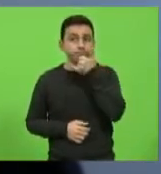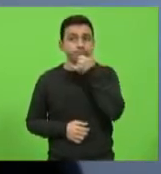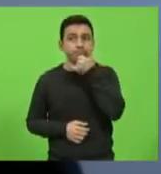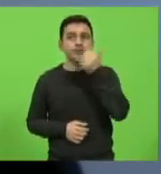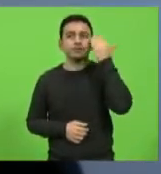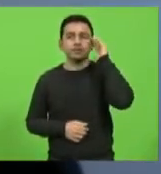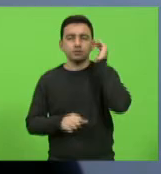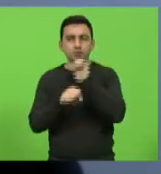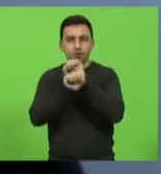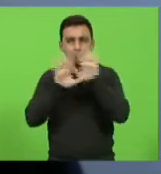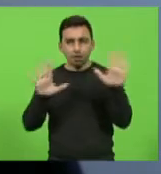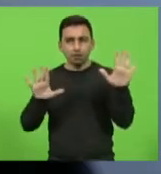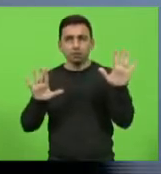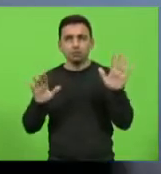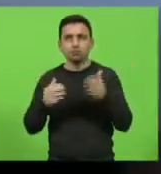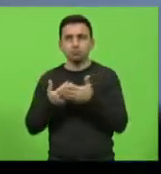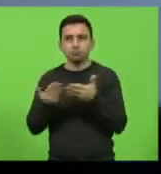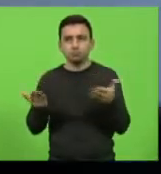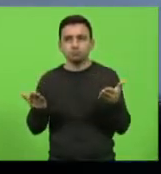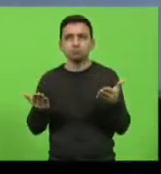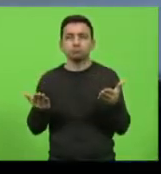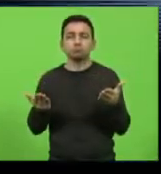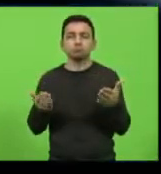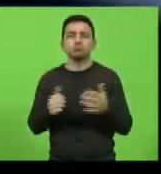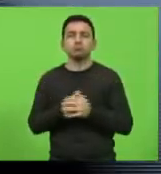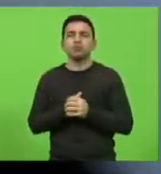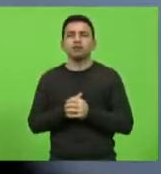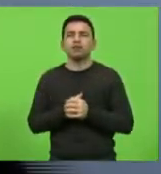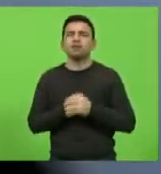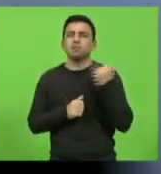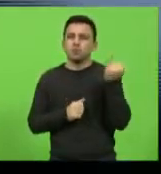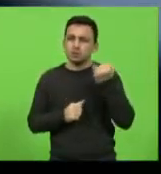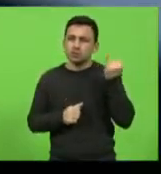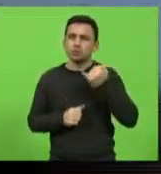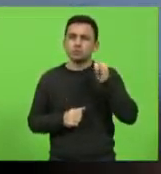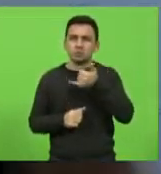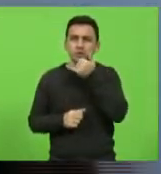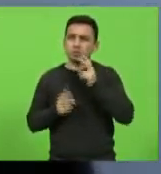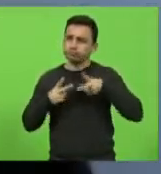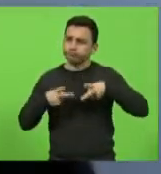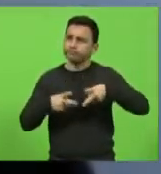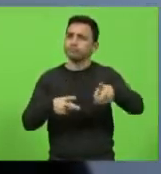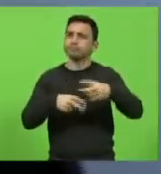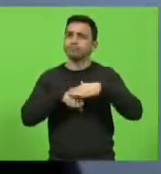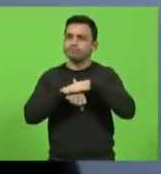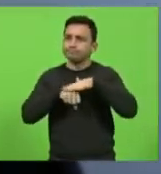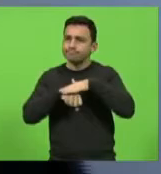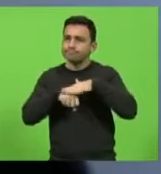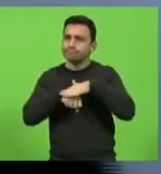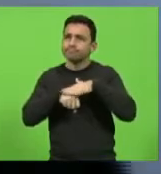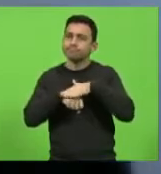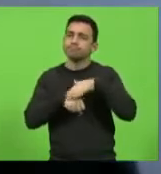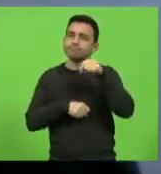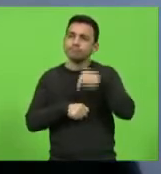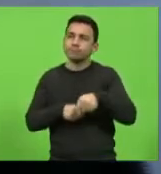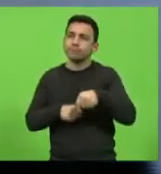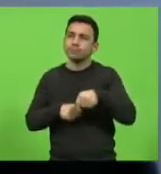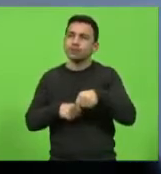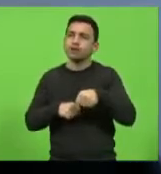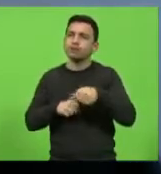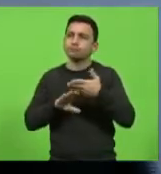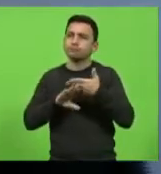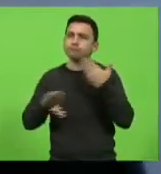que nos deixaram. Mas é importante justificar e seguir a conversa aqui para afastar